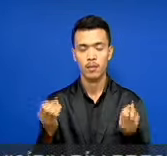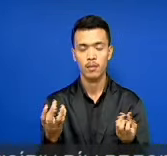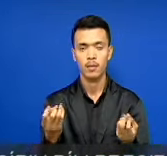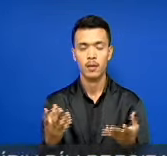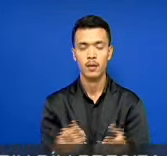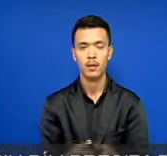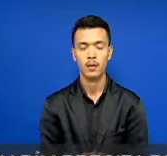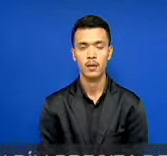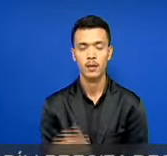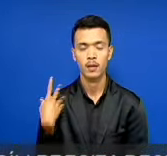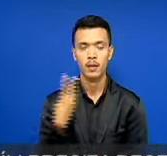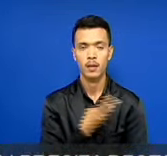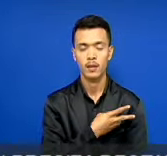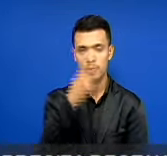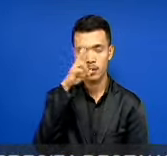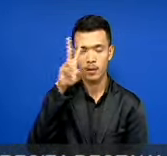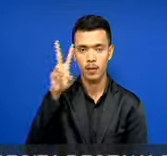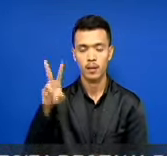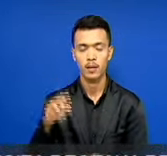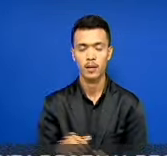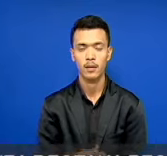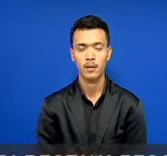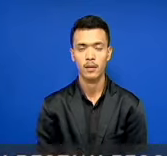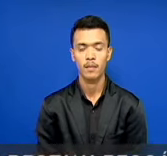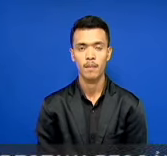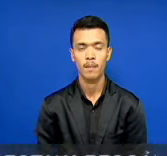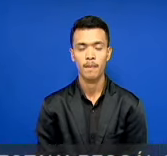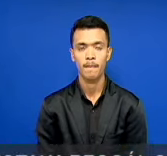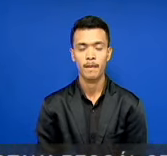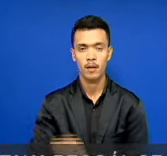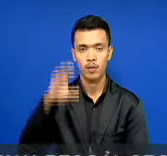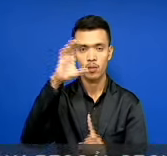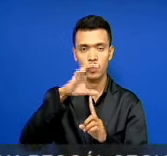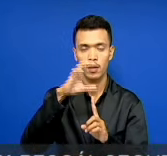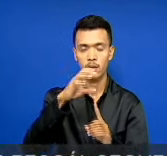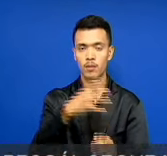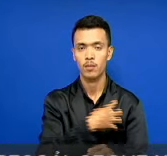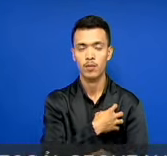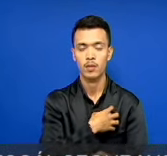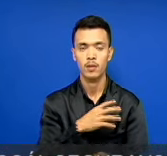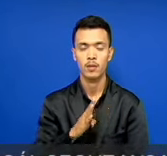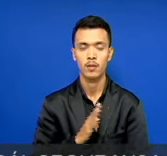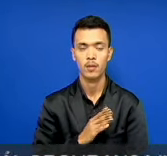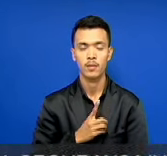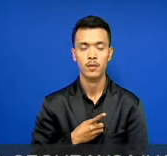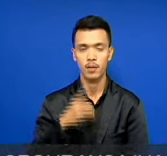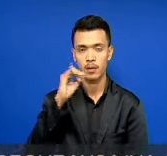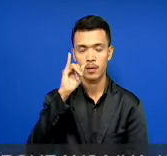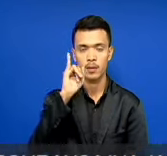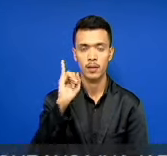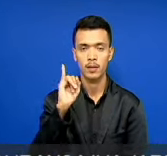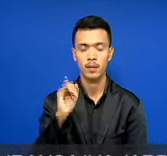hotu, kita hari program itaniane bele lawan. Segundo Komandante PNT Municipio Dili,